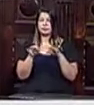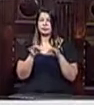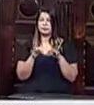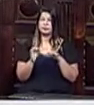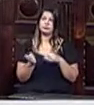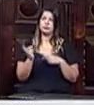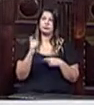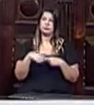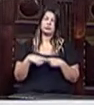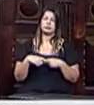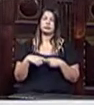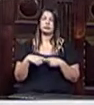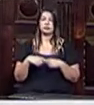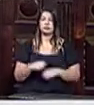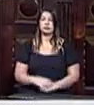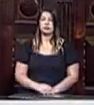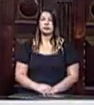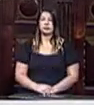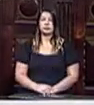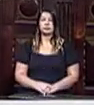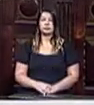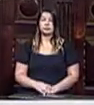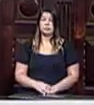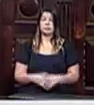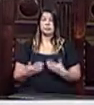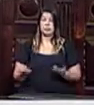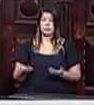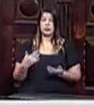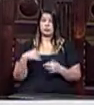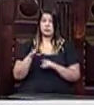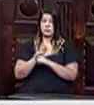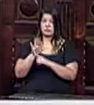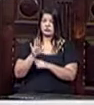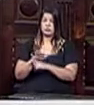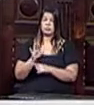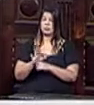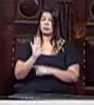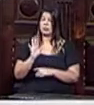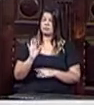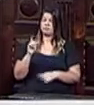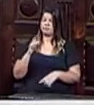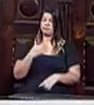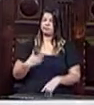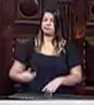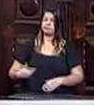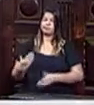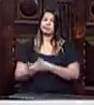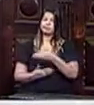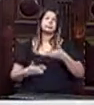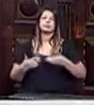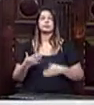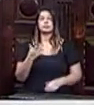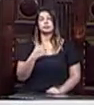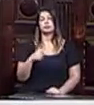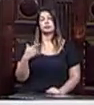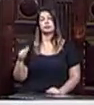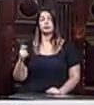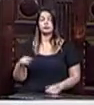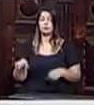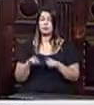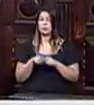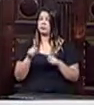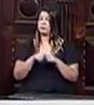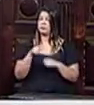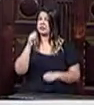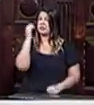esse caráter. E de lá para cá, não há nada que faça a gente entender